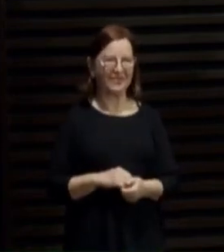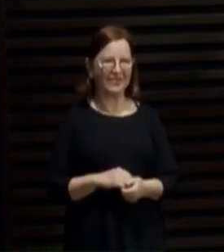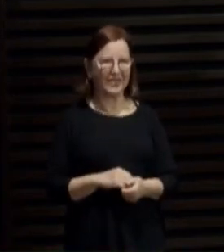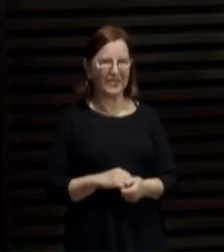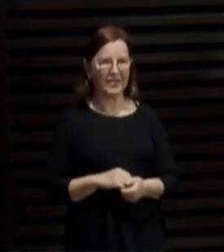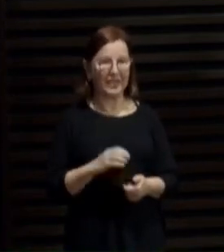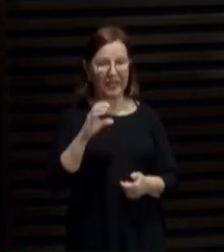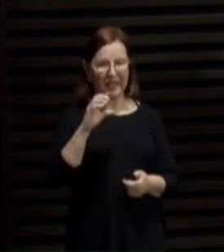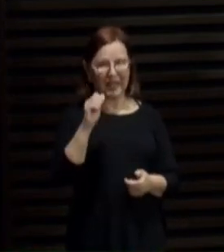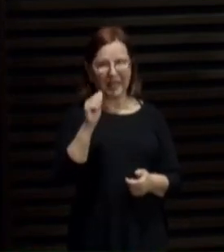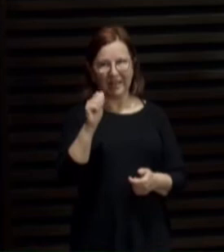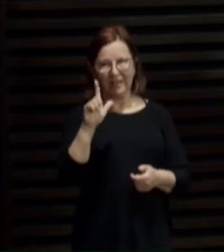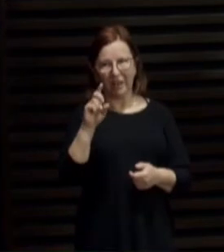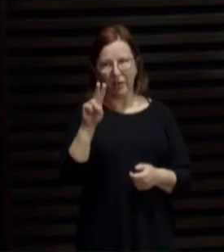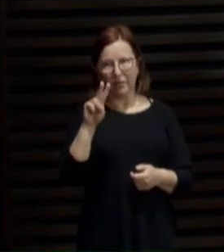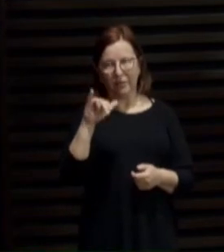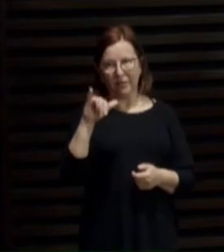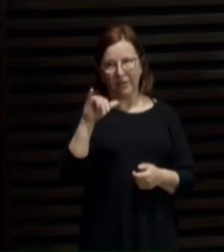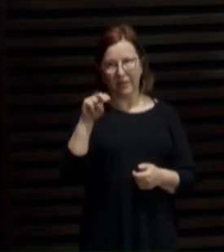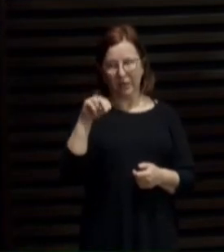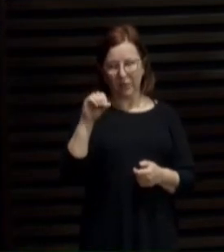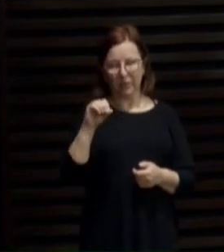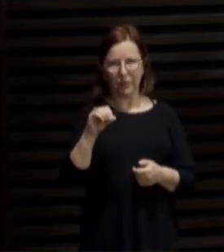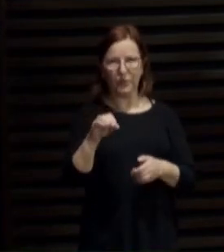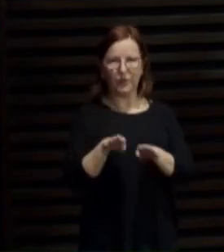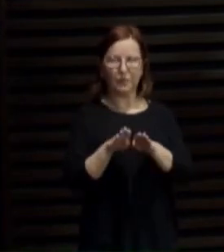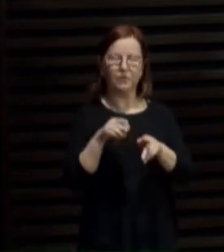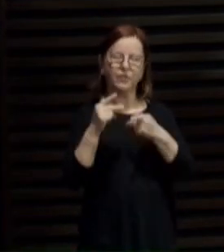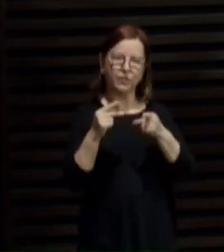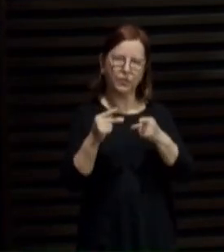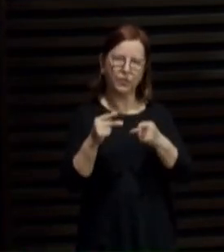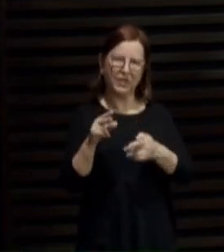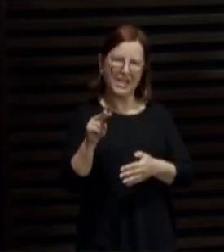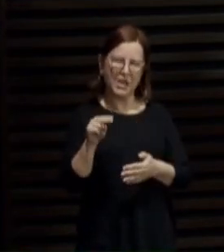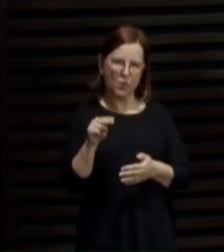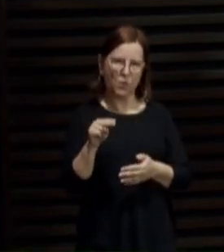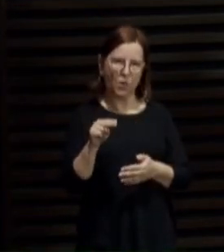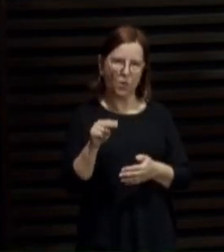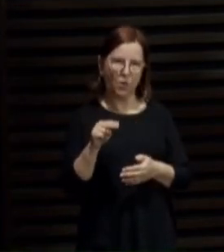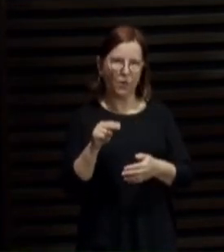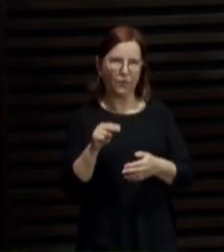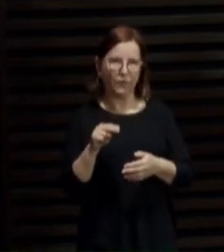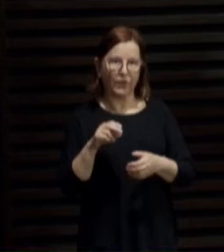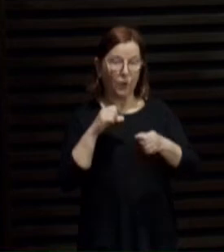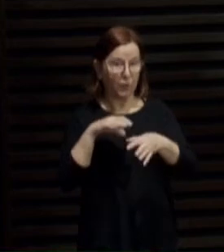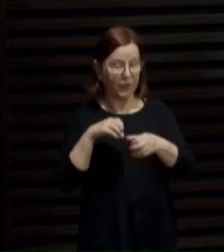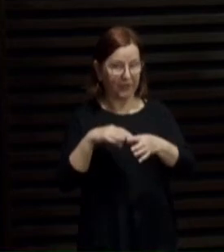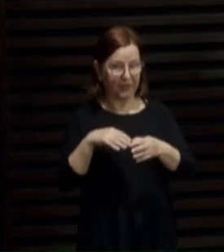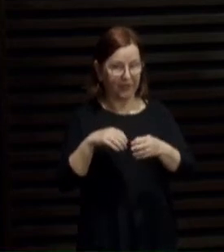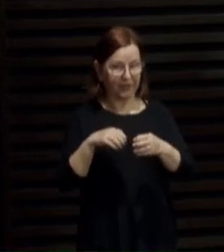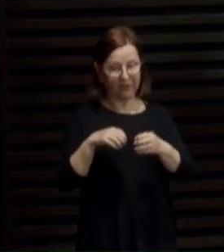Calvino ainda disse, da mesma forma que a doutrina da salvação em Cristo é a vida da igreja,